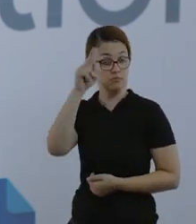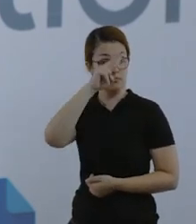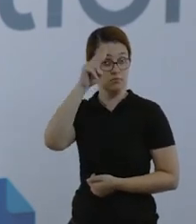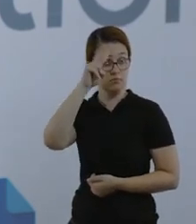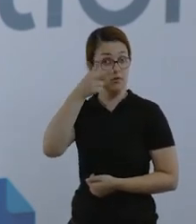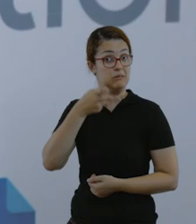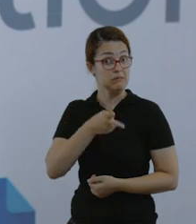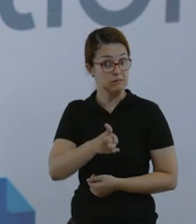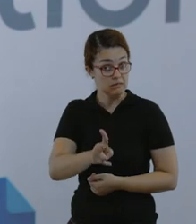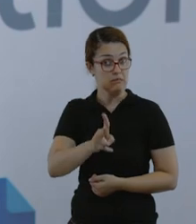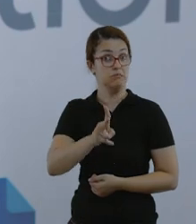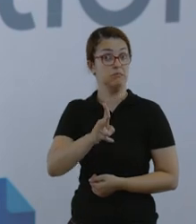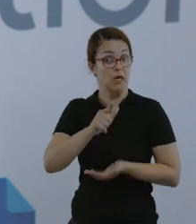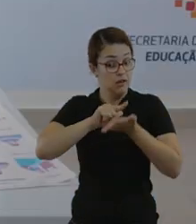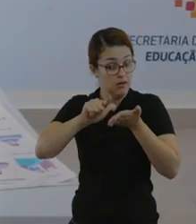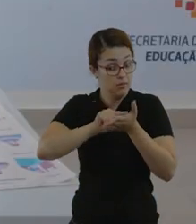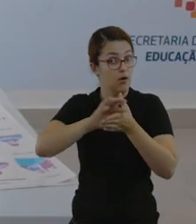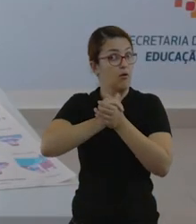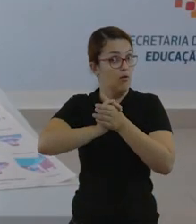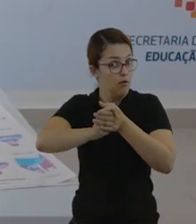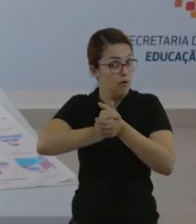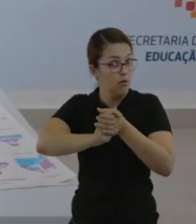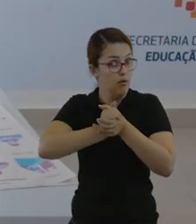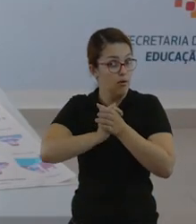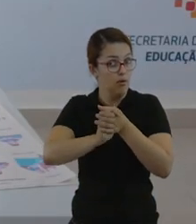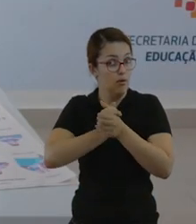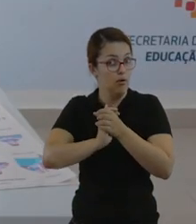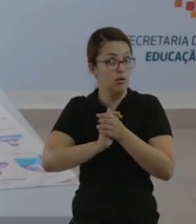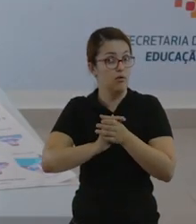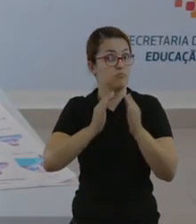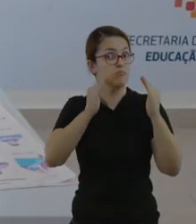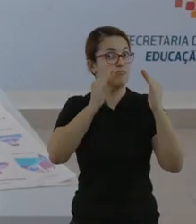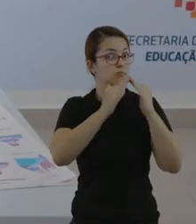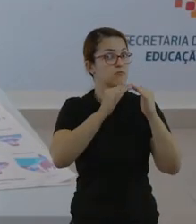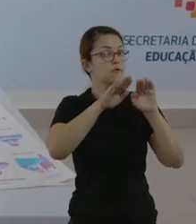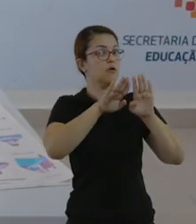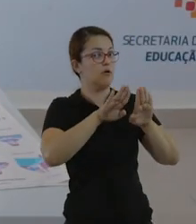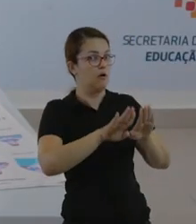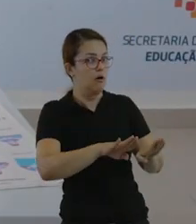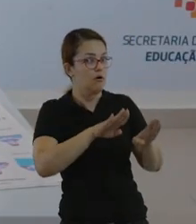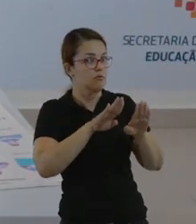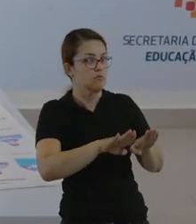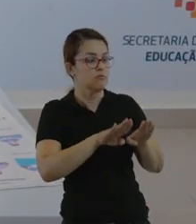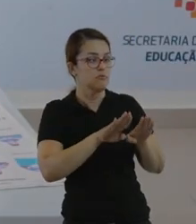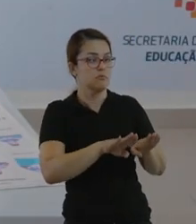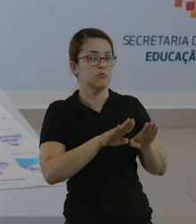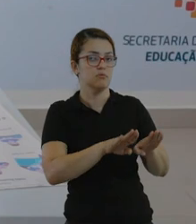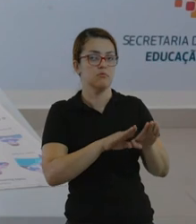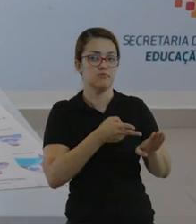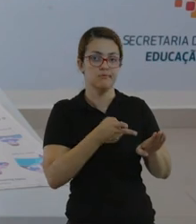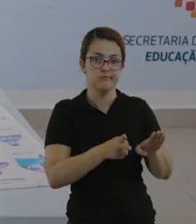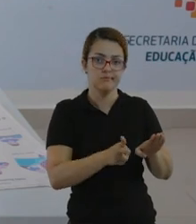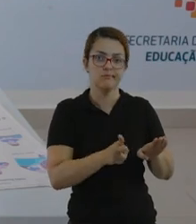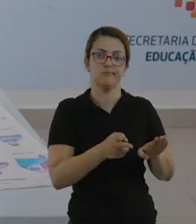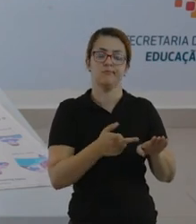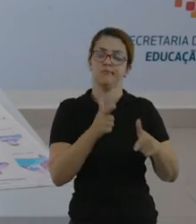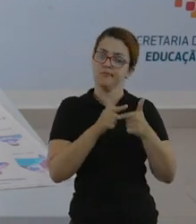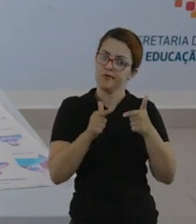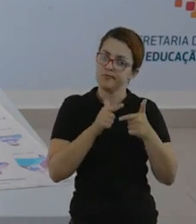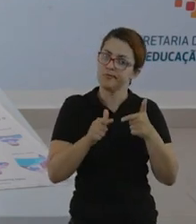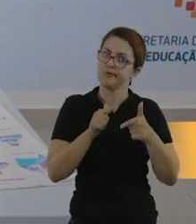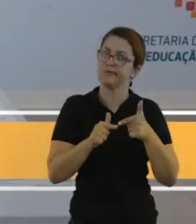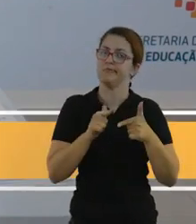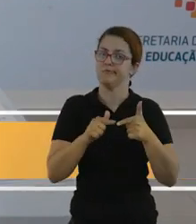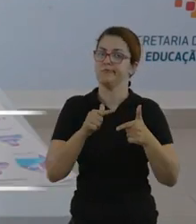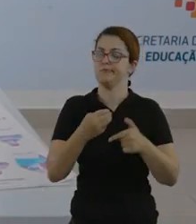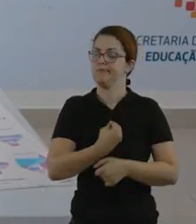quintos anos. Lembrem-se de sempre higienizar as mãos e ficarem o máximo de tempo possível em casa diante